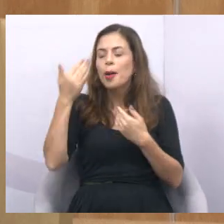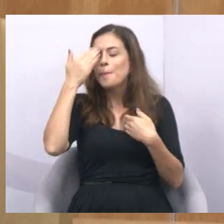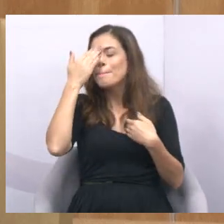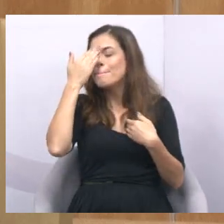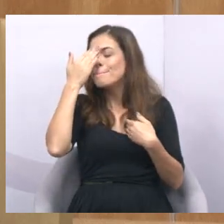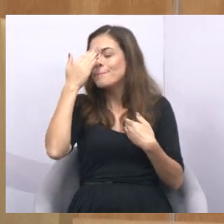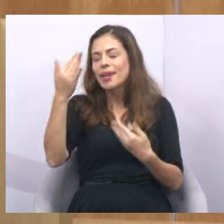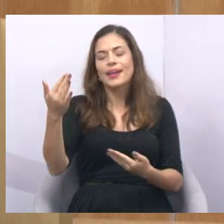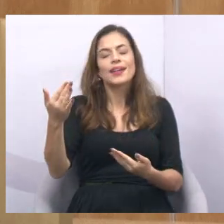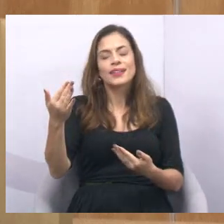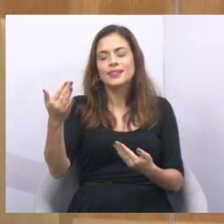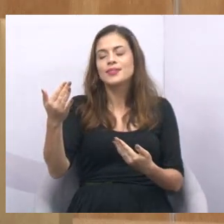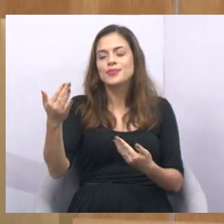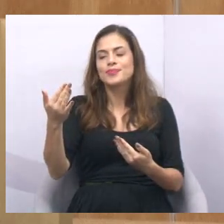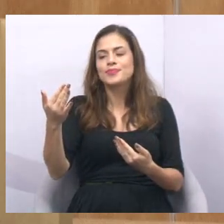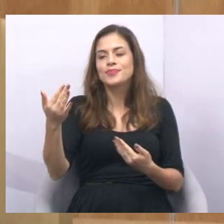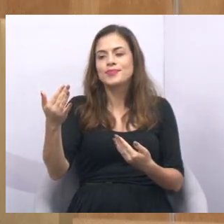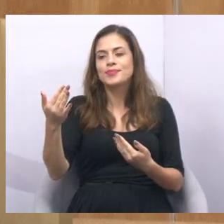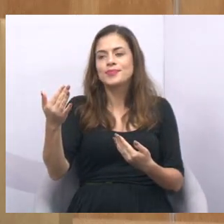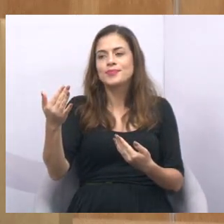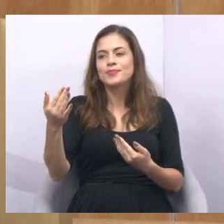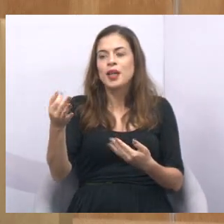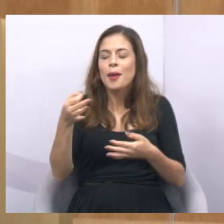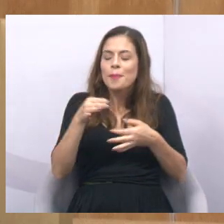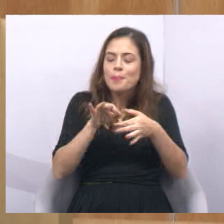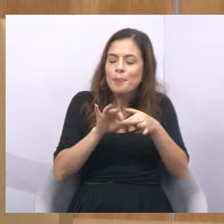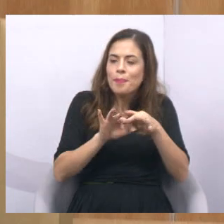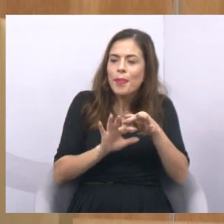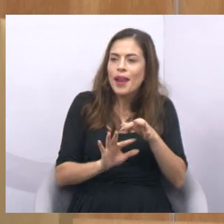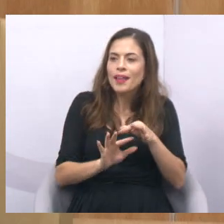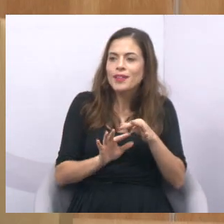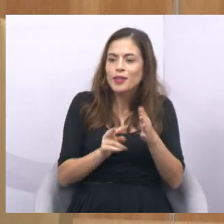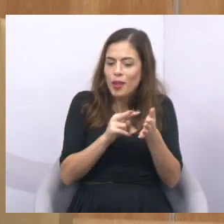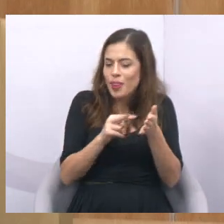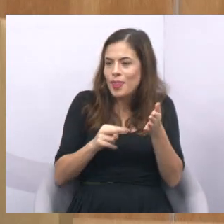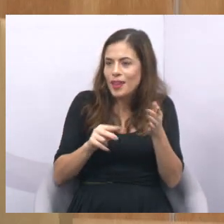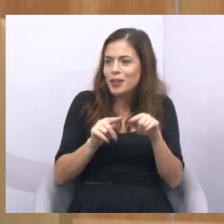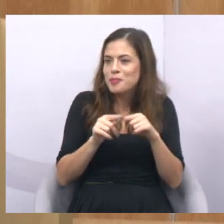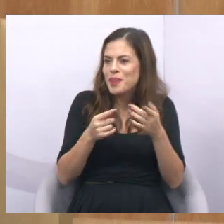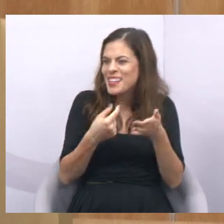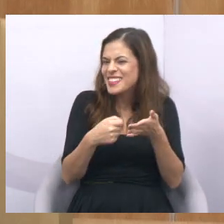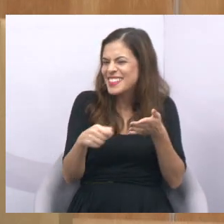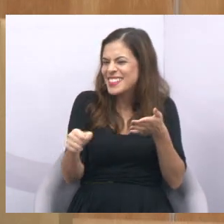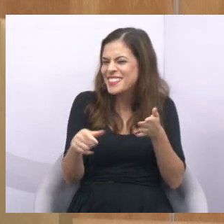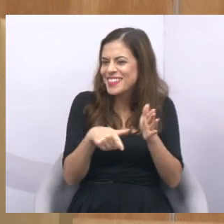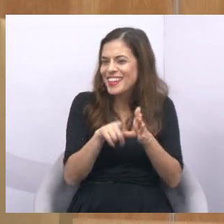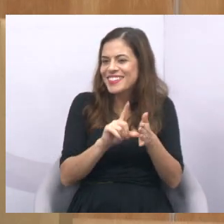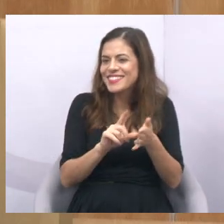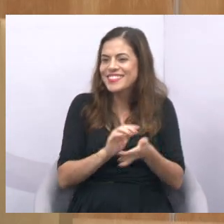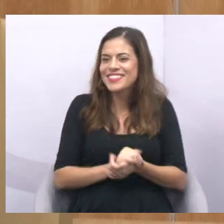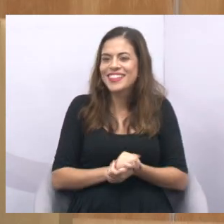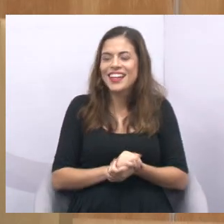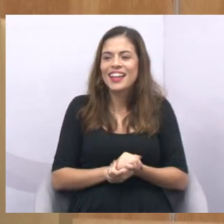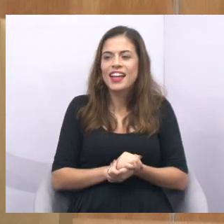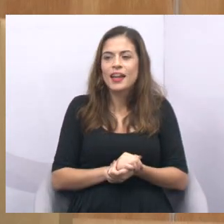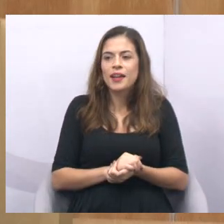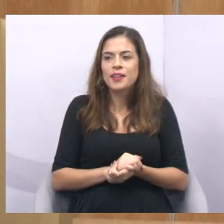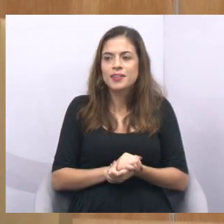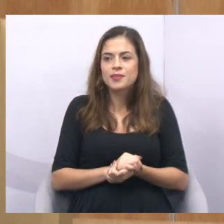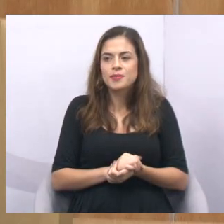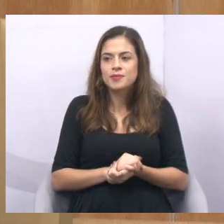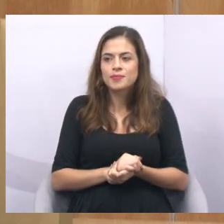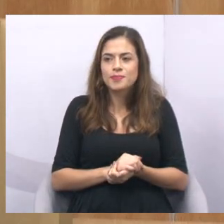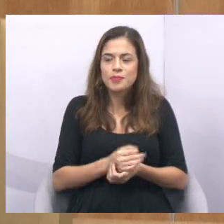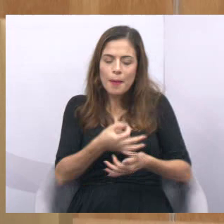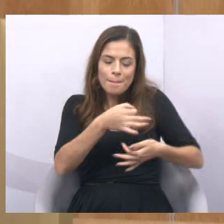obrigado pelo senhor ter plantado, eu estou lendo, mas são palavras minhas, tá, gente? Eu escrevi um pouco antes aqui. Pelo senhor ter plantado